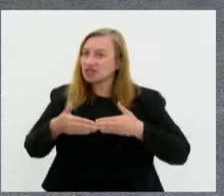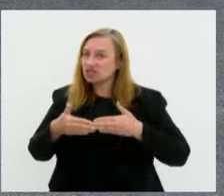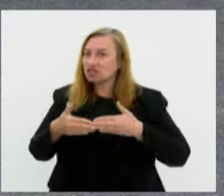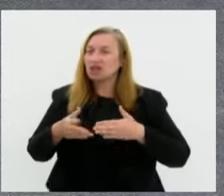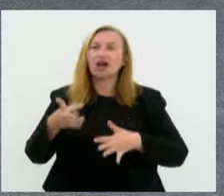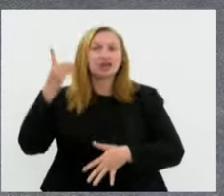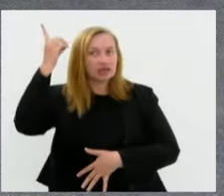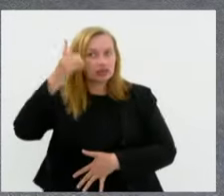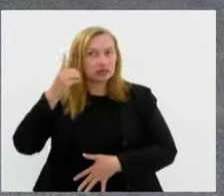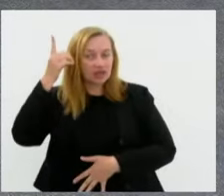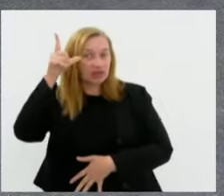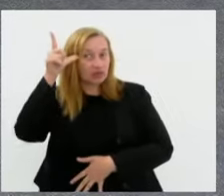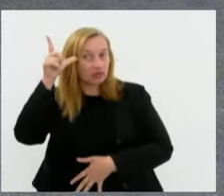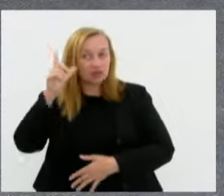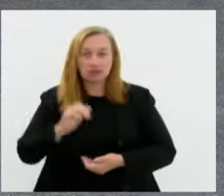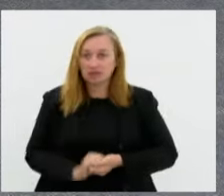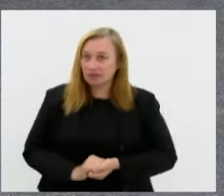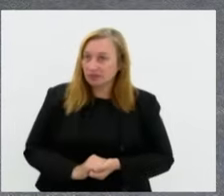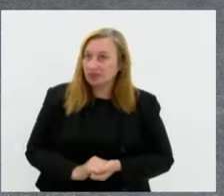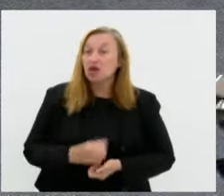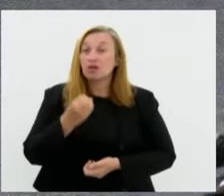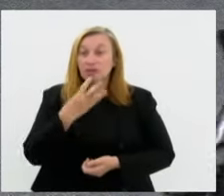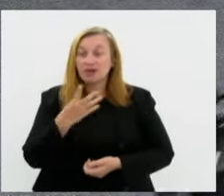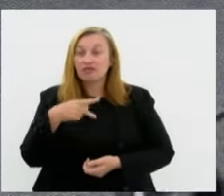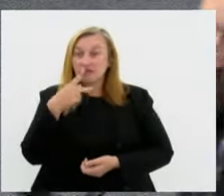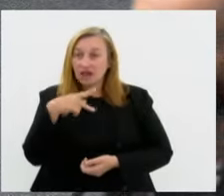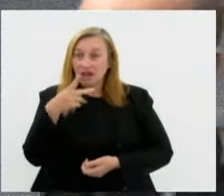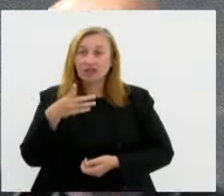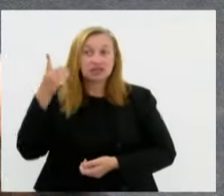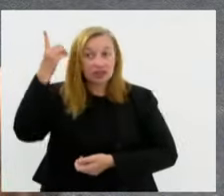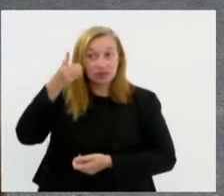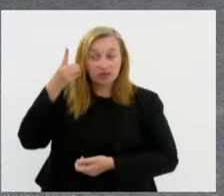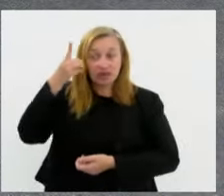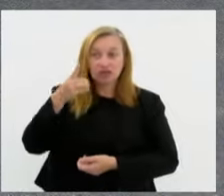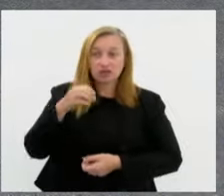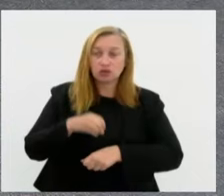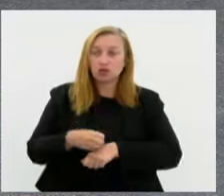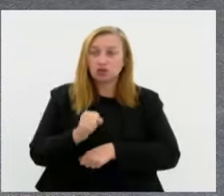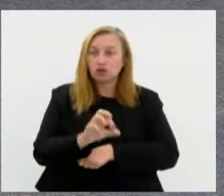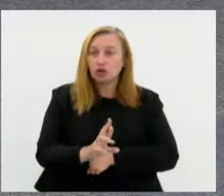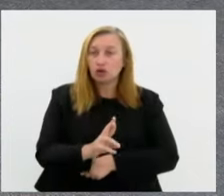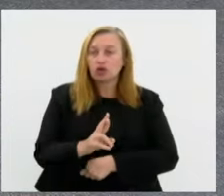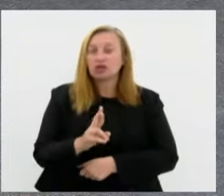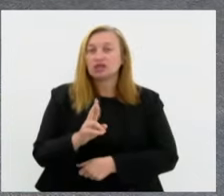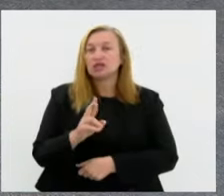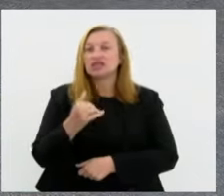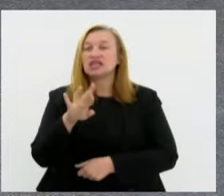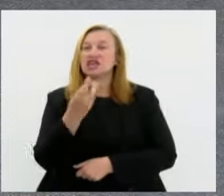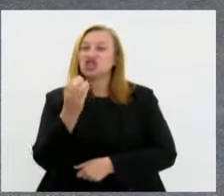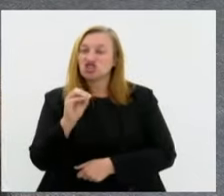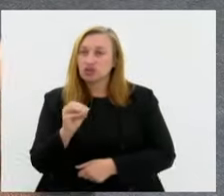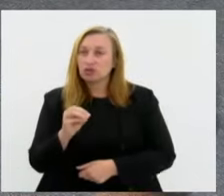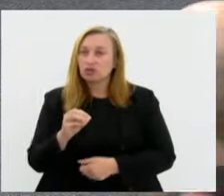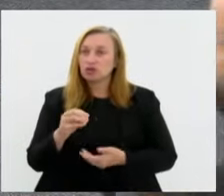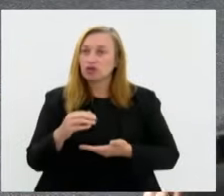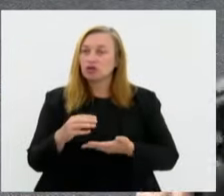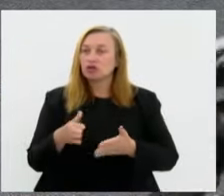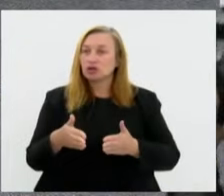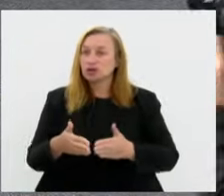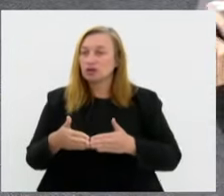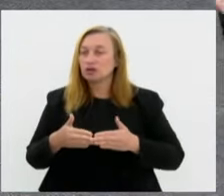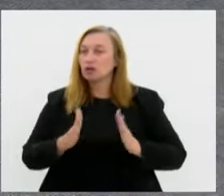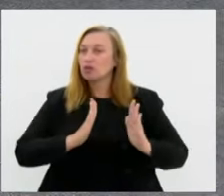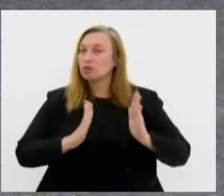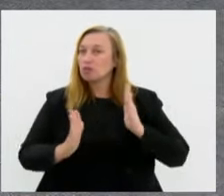deputada Lucinha. E muito bem disse aqui o deputado doutor Serginho que a suspensão por